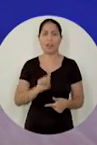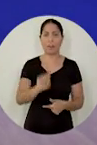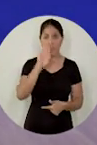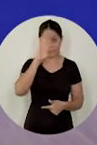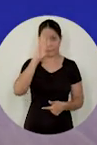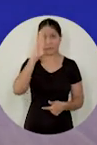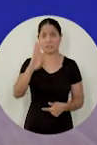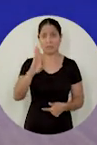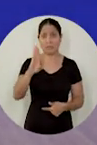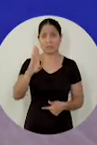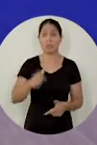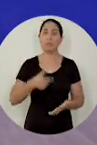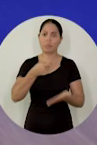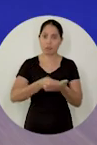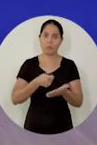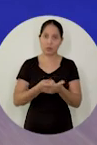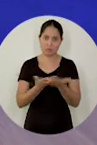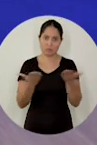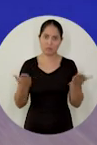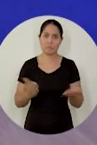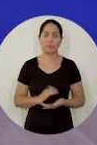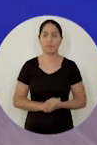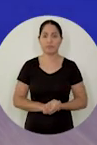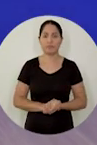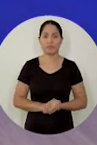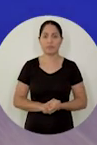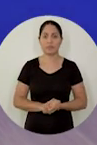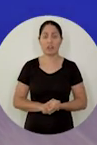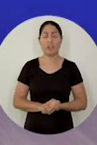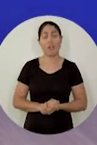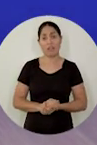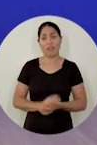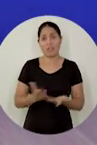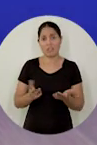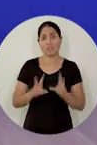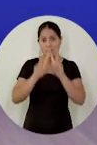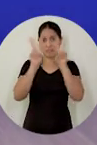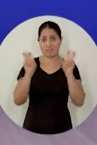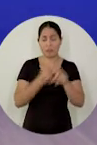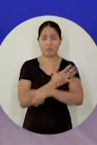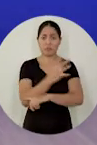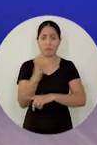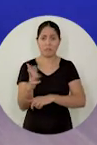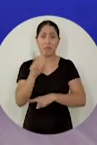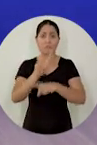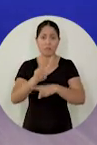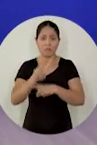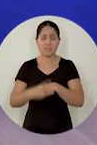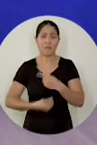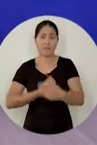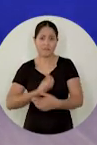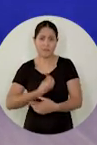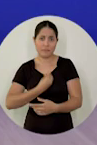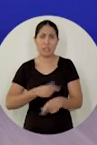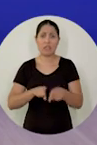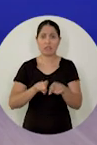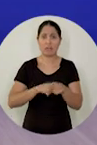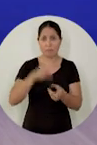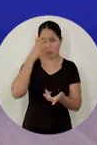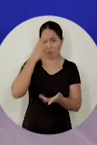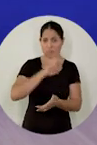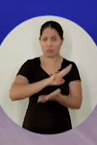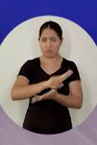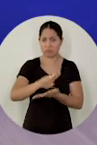protagonista na luta, que é uma luta de todos nós. O respeito ao meio ambiente e a preservação da vida das atuais e